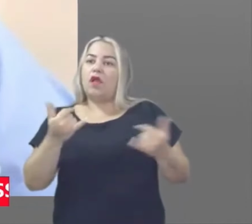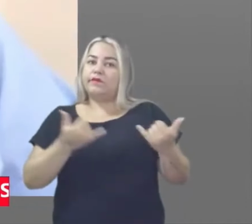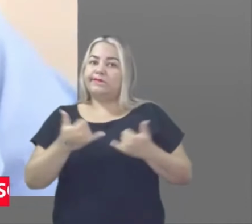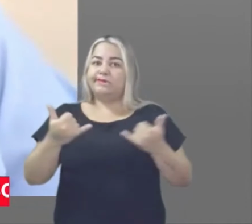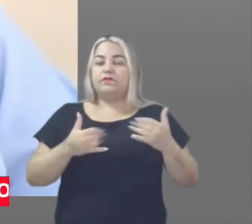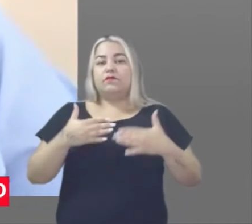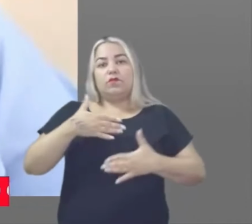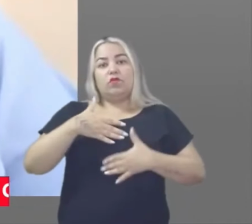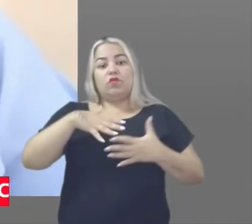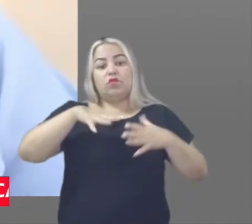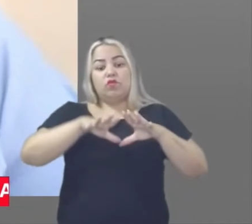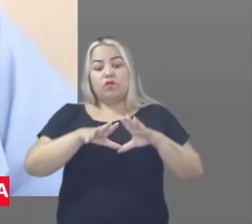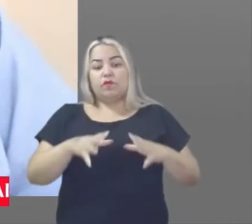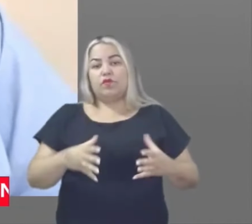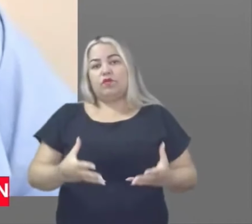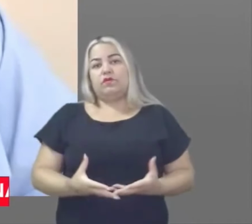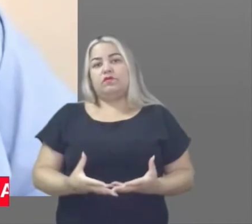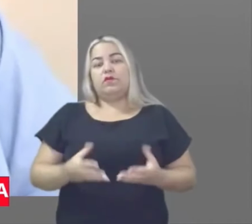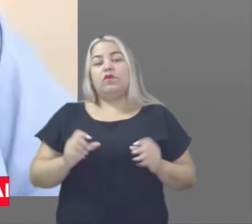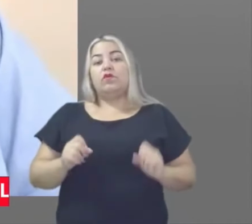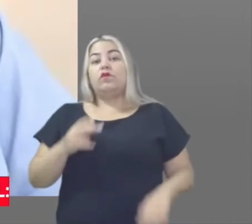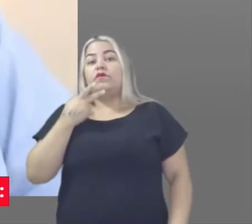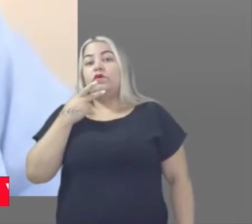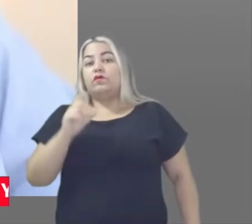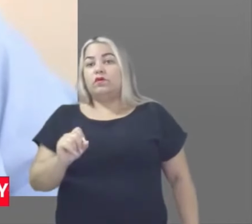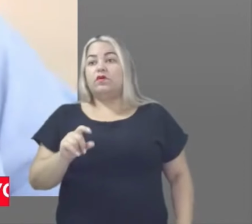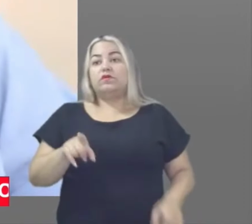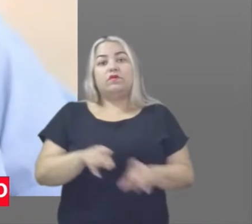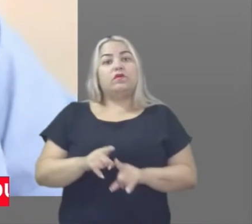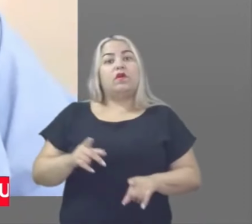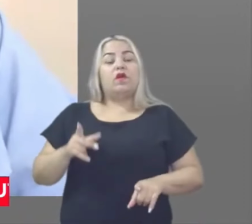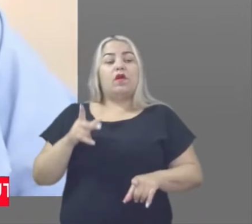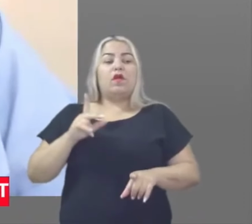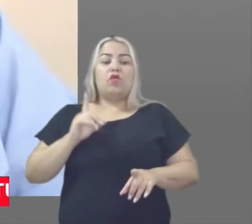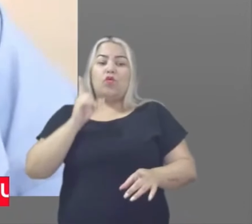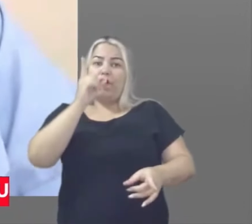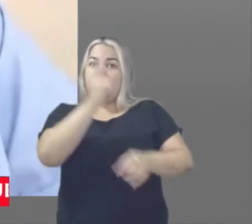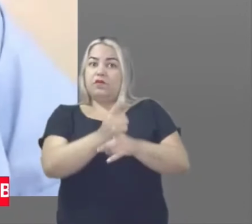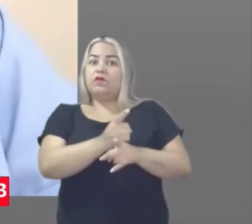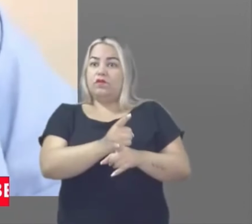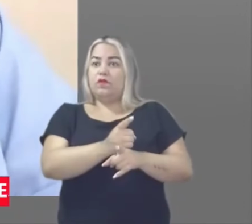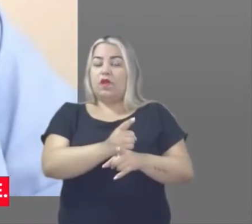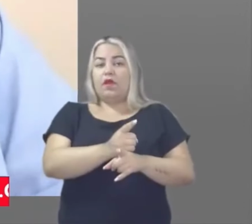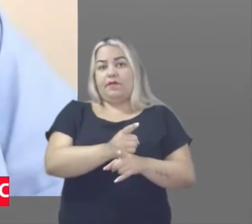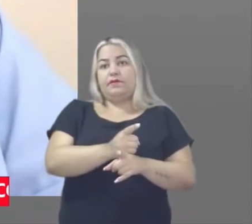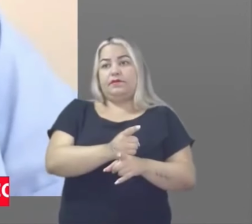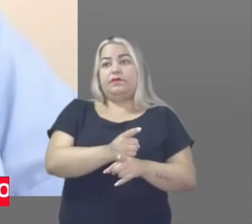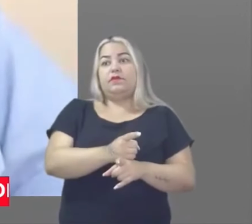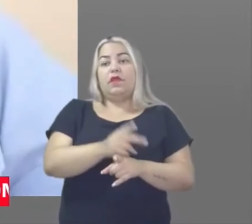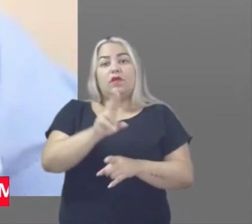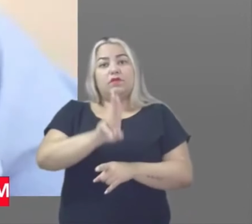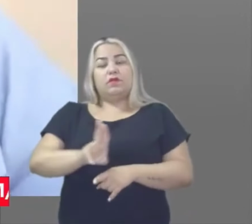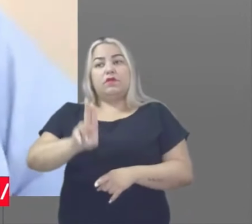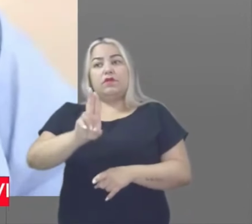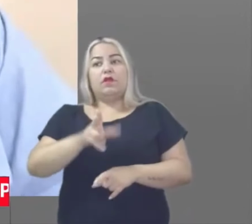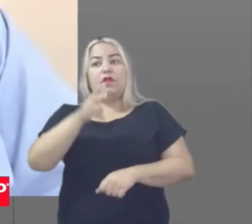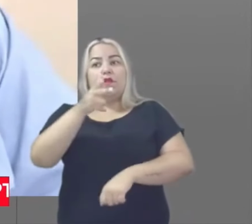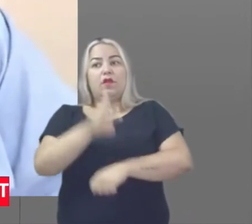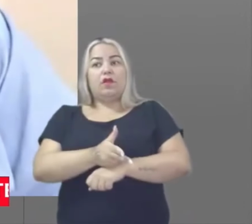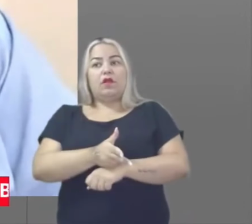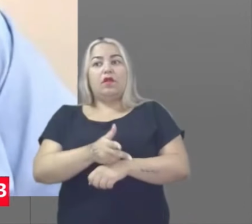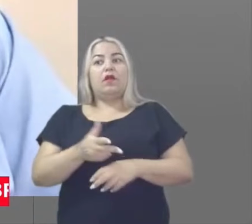inteiro que diz que quando as pessoas são pegas em flagrante delito e percebem que o policial está usando câmera, elas